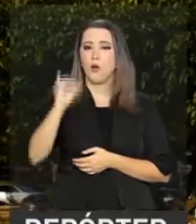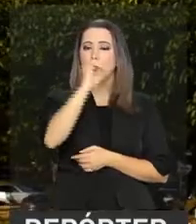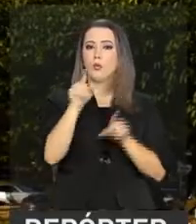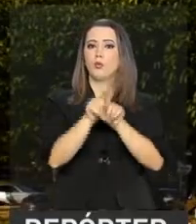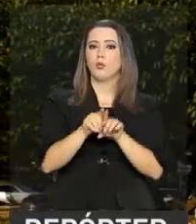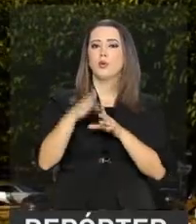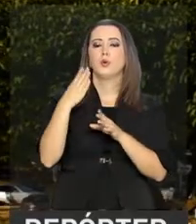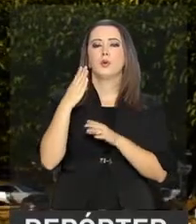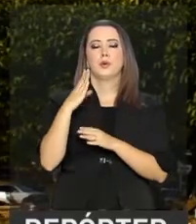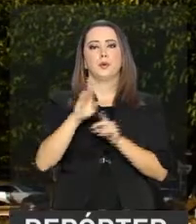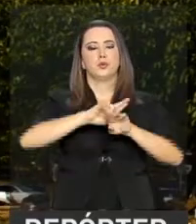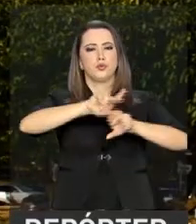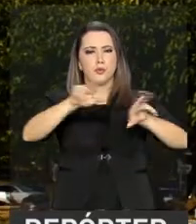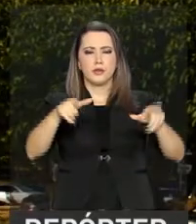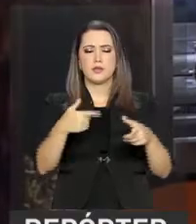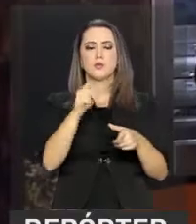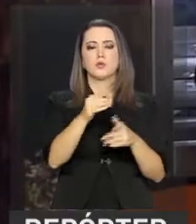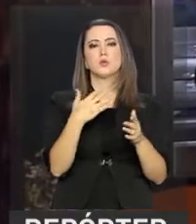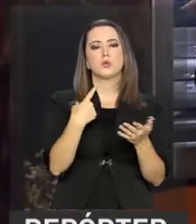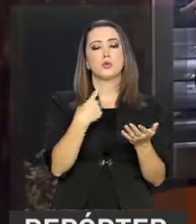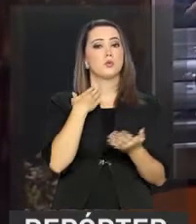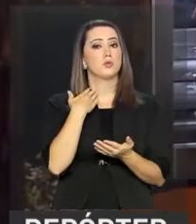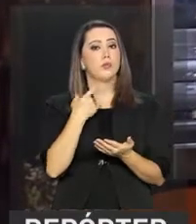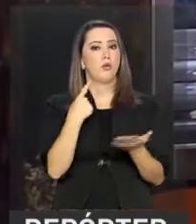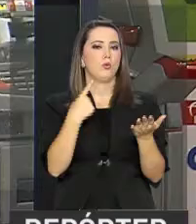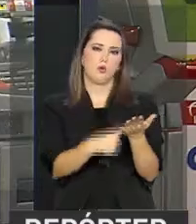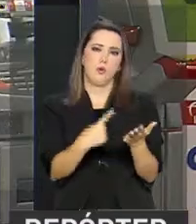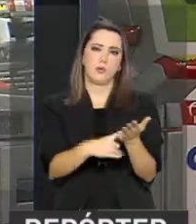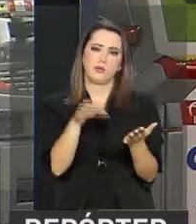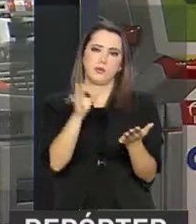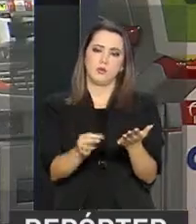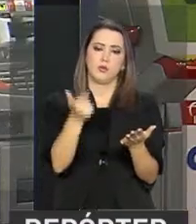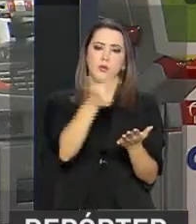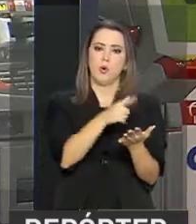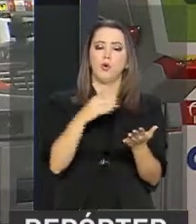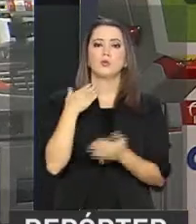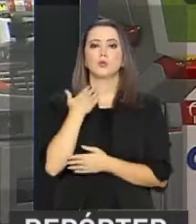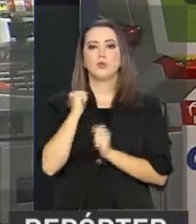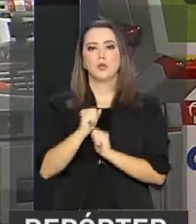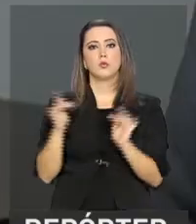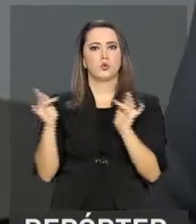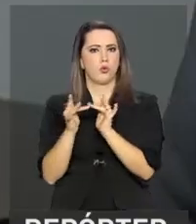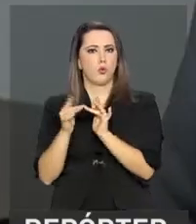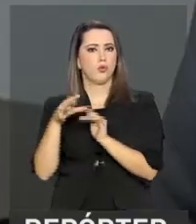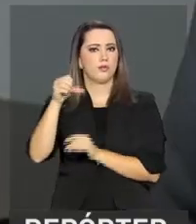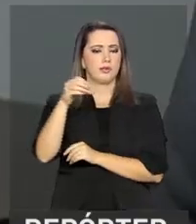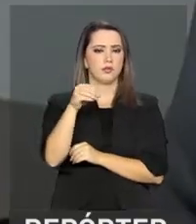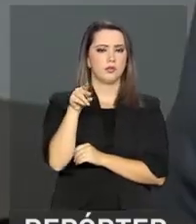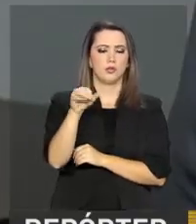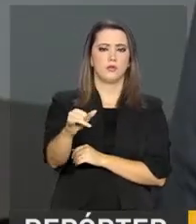banco do brasil aceitaram um acordo outras instituições podem aderir em até 90 dias fora os